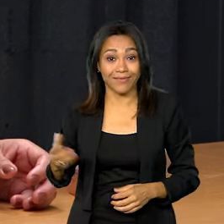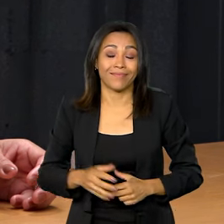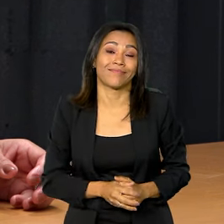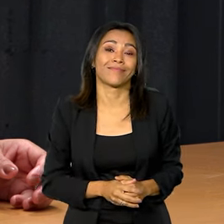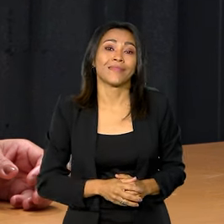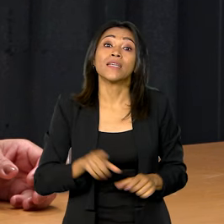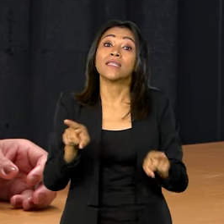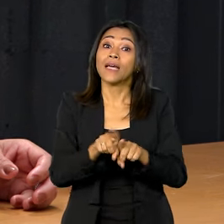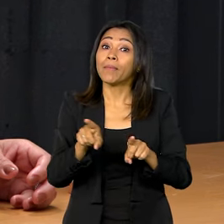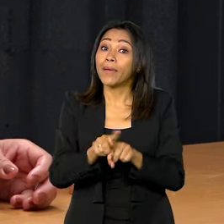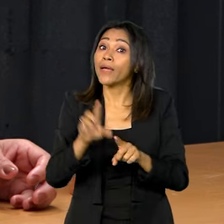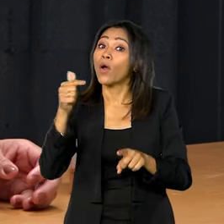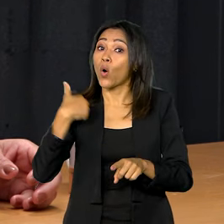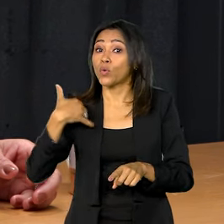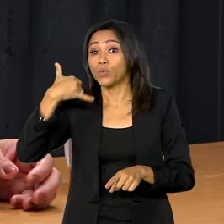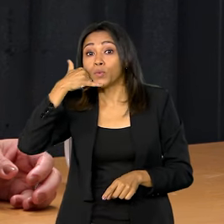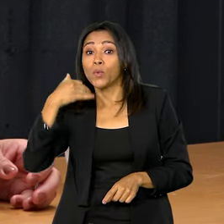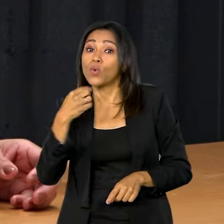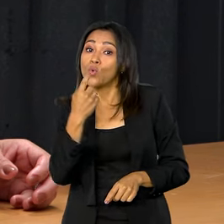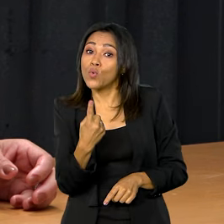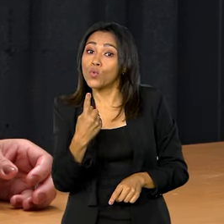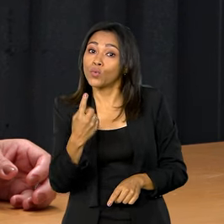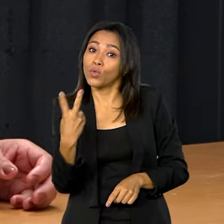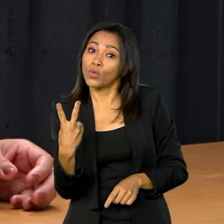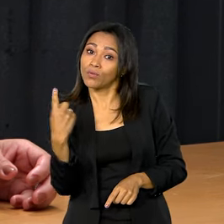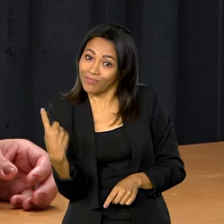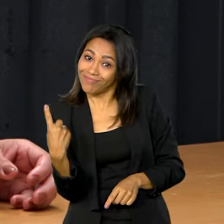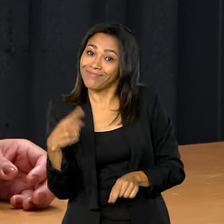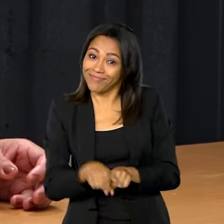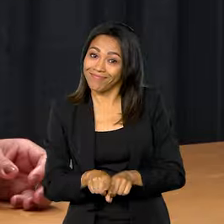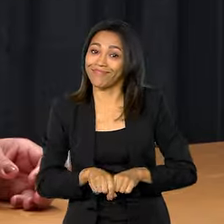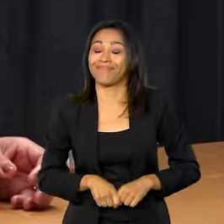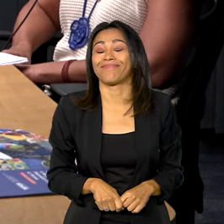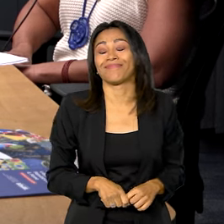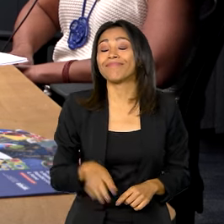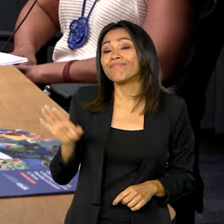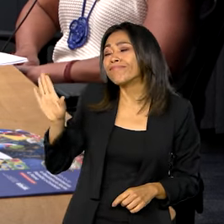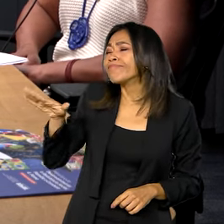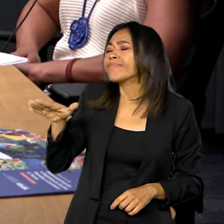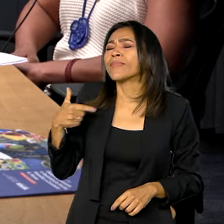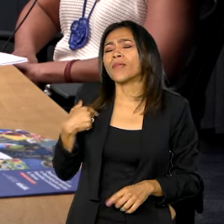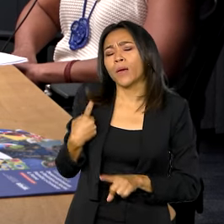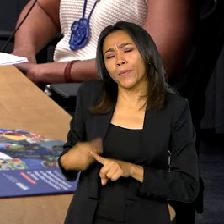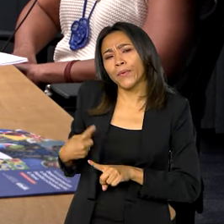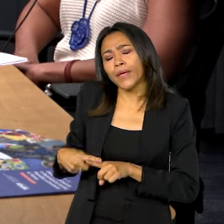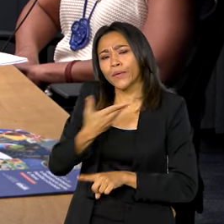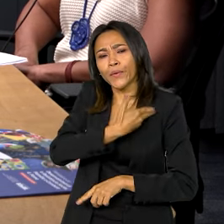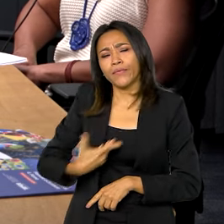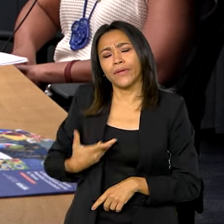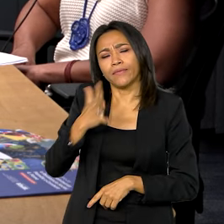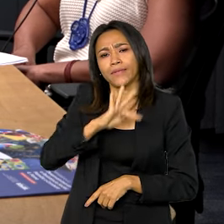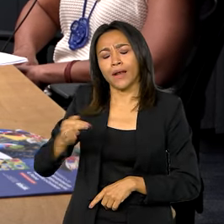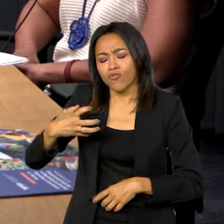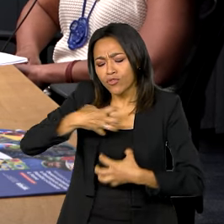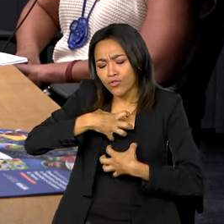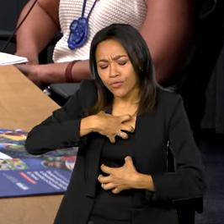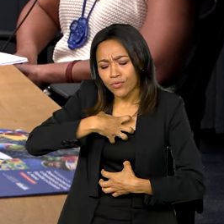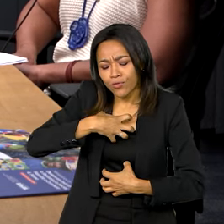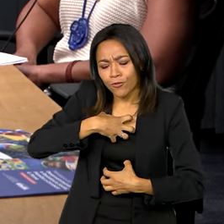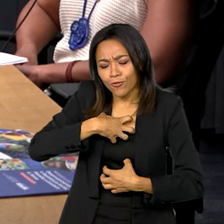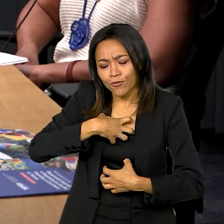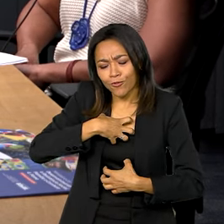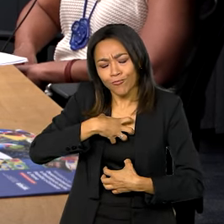desenvolvimento e o disque social pelo número 121 secretária Por que que o governo federal sentiu a